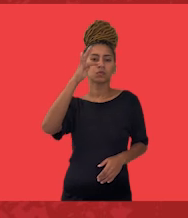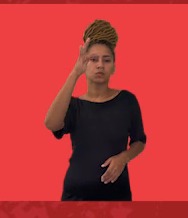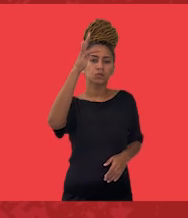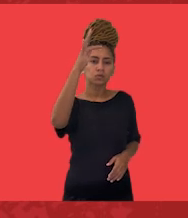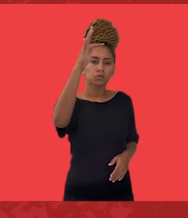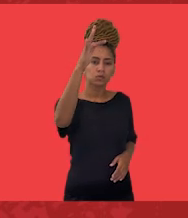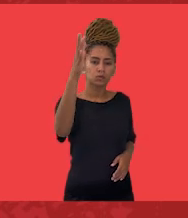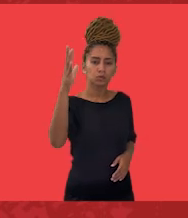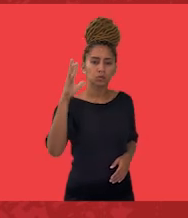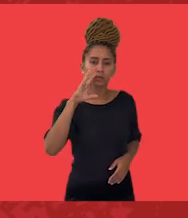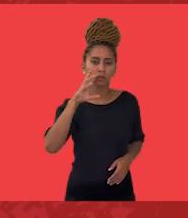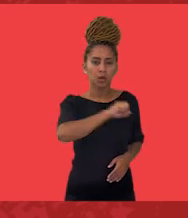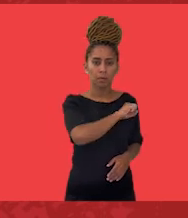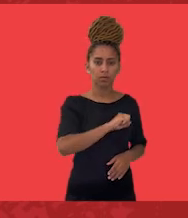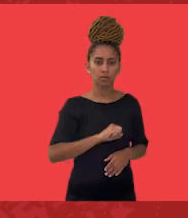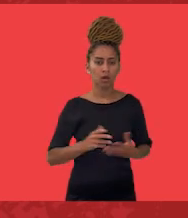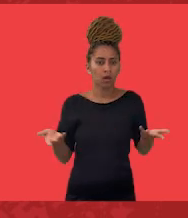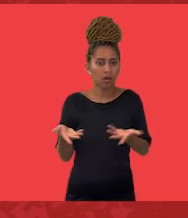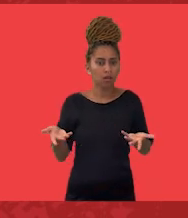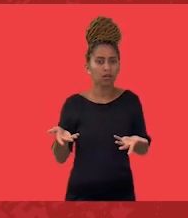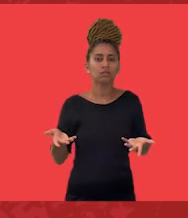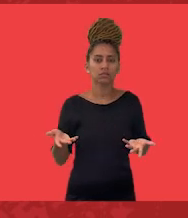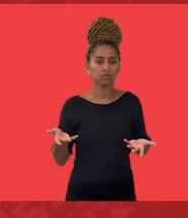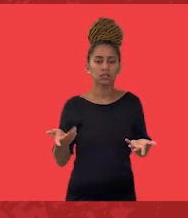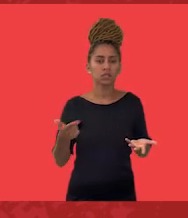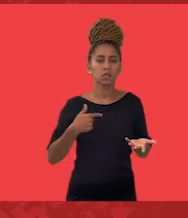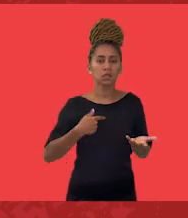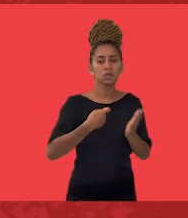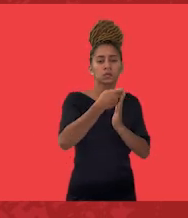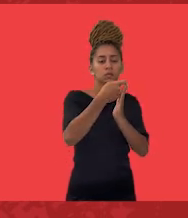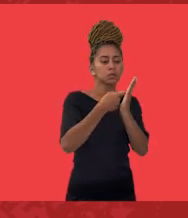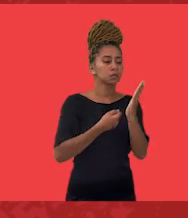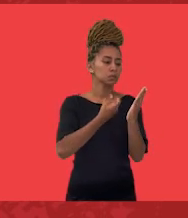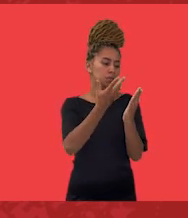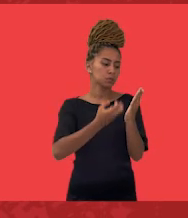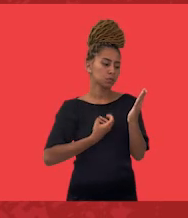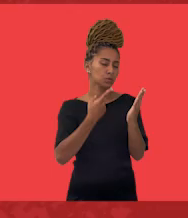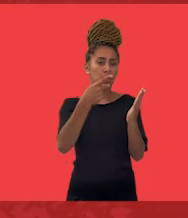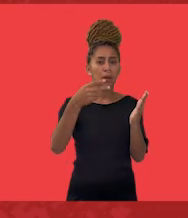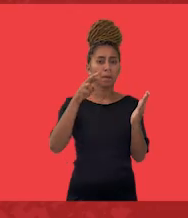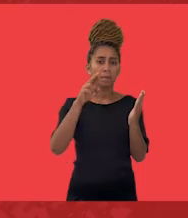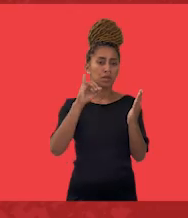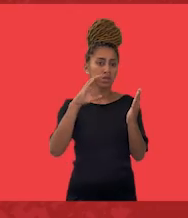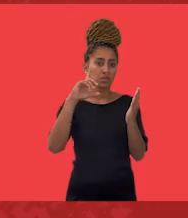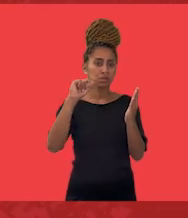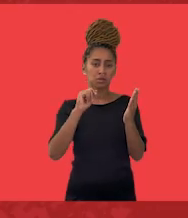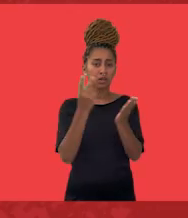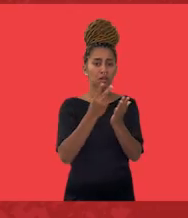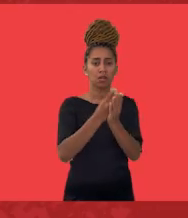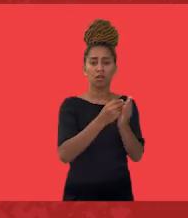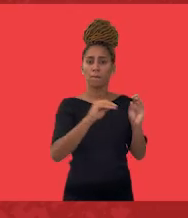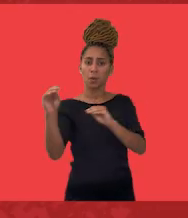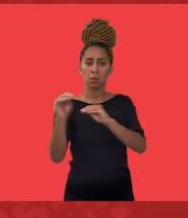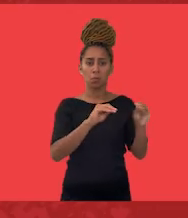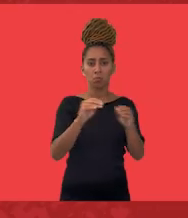teatro tremendamente triste. Trovoadas embalam todos os bichos,